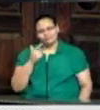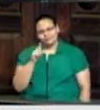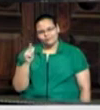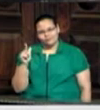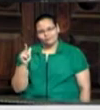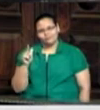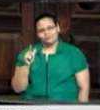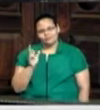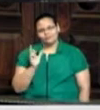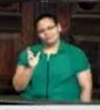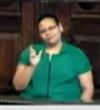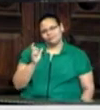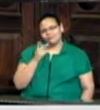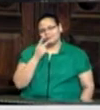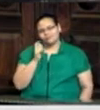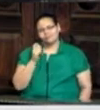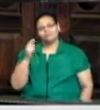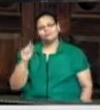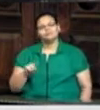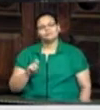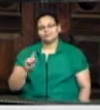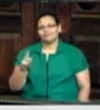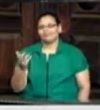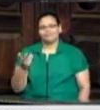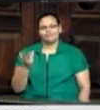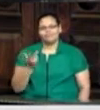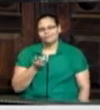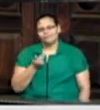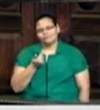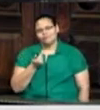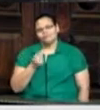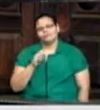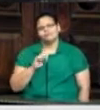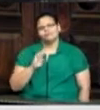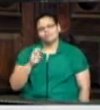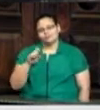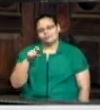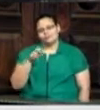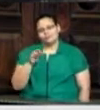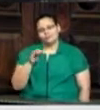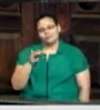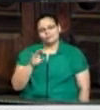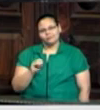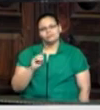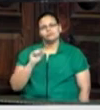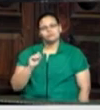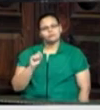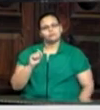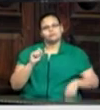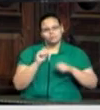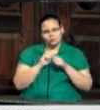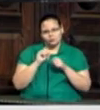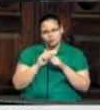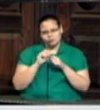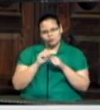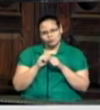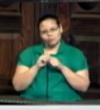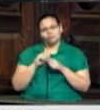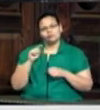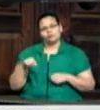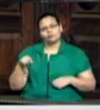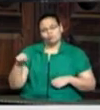outro indicativo que não seja extraordinária. Por que o que faz o delegado Celso da 19ª